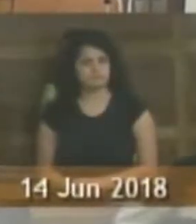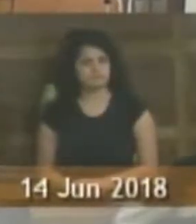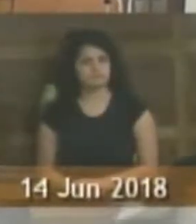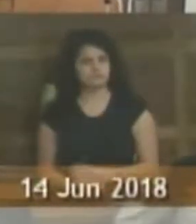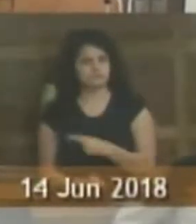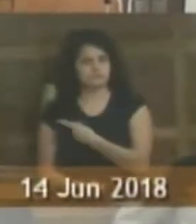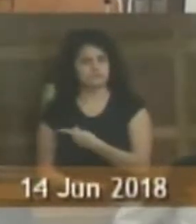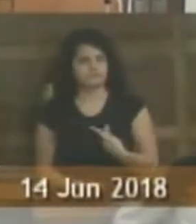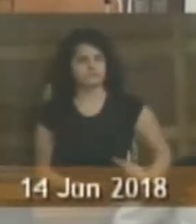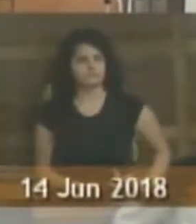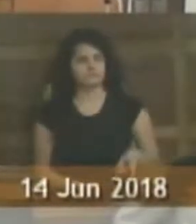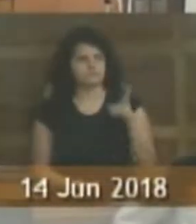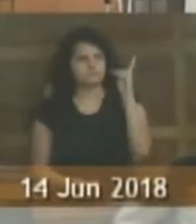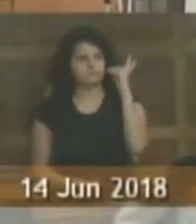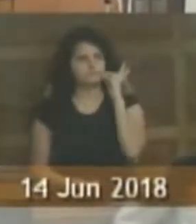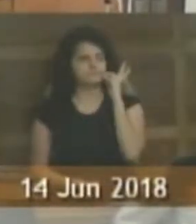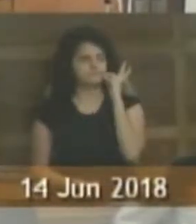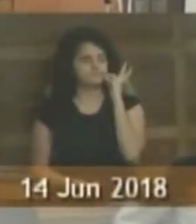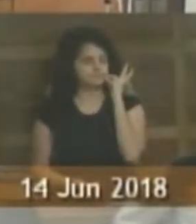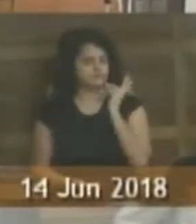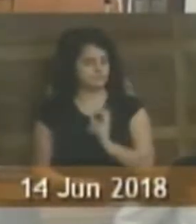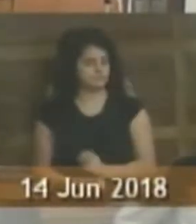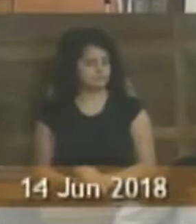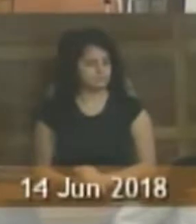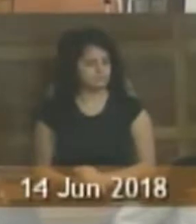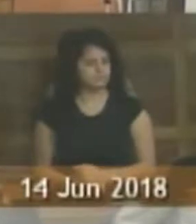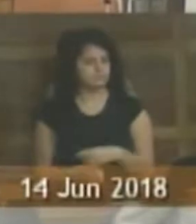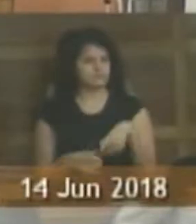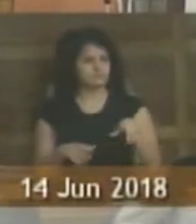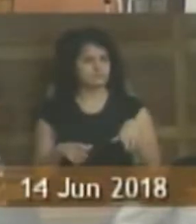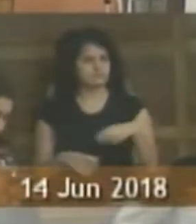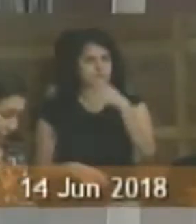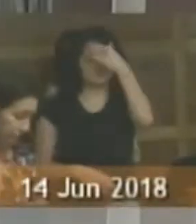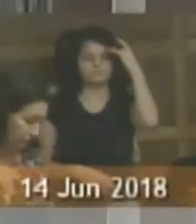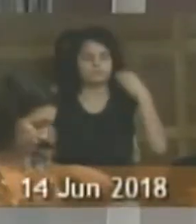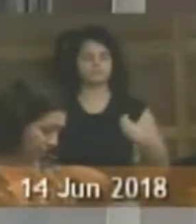Senhor presidente, nobres vereadores, plenário presente,